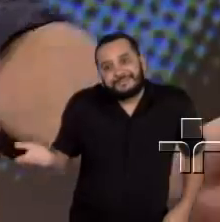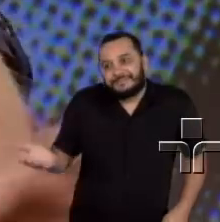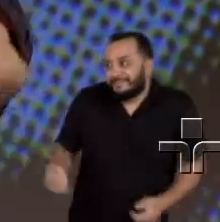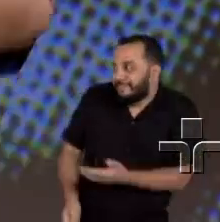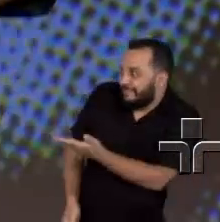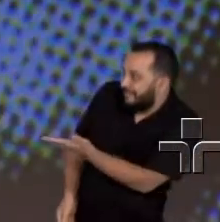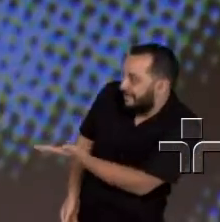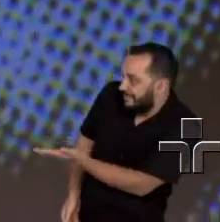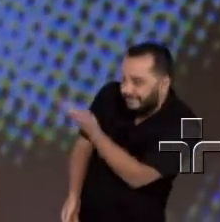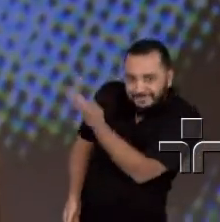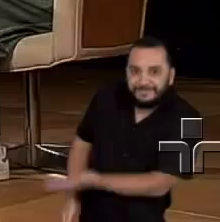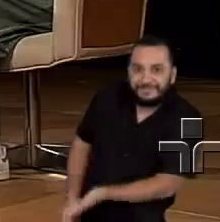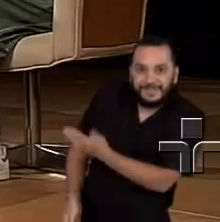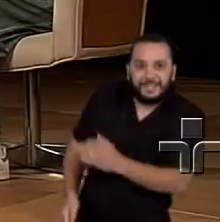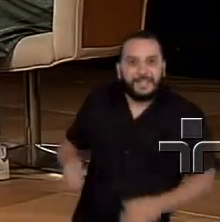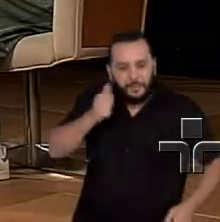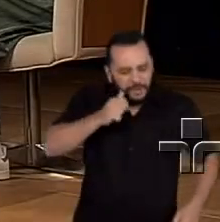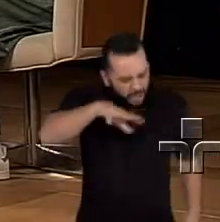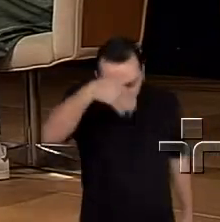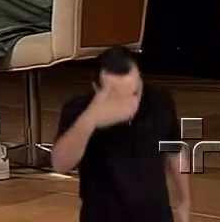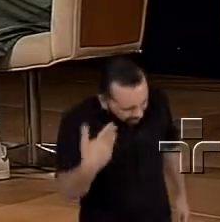E ela ia lá embaixo.